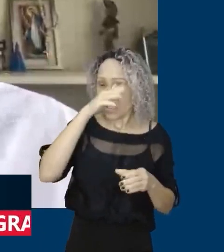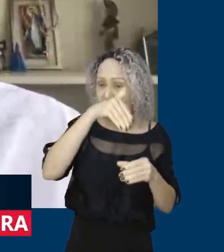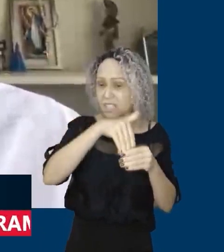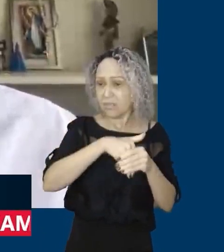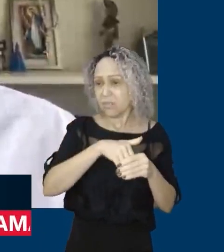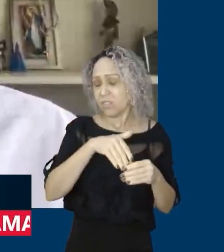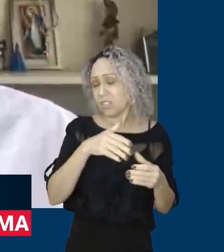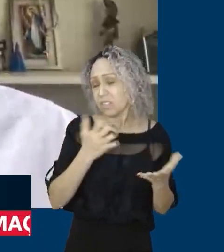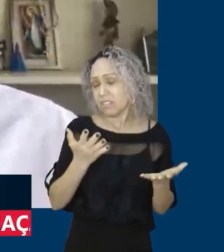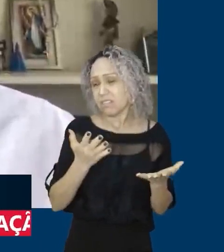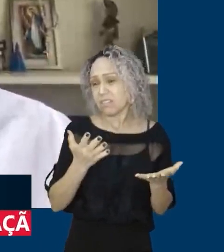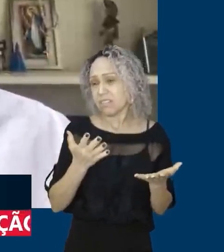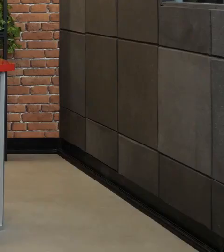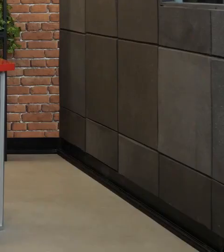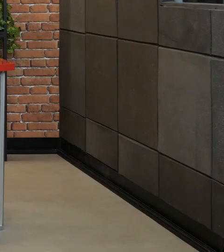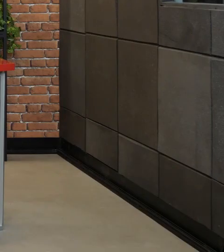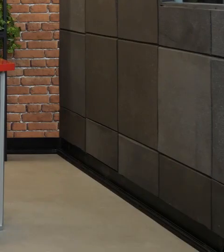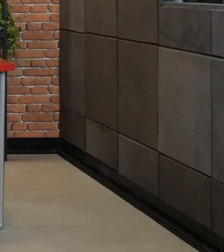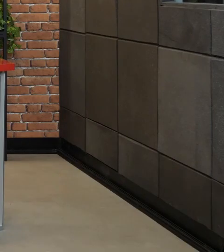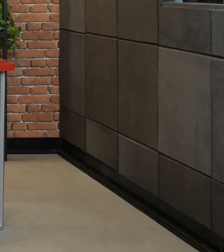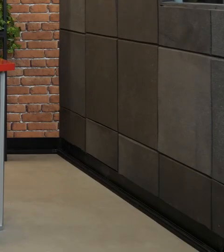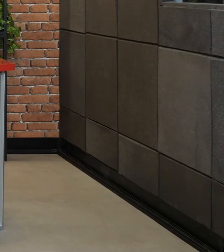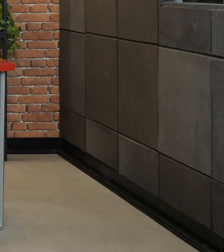uma derrota dessa proposta.